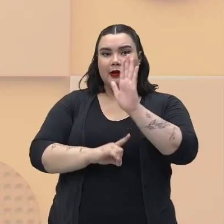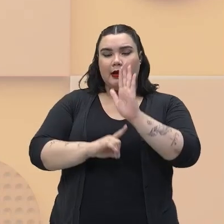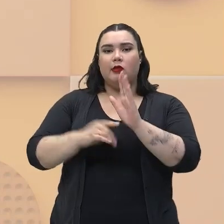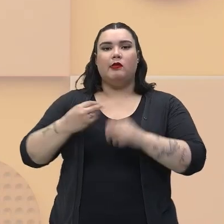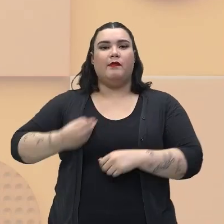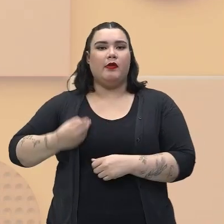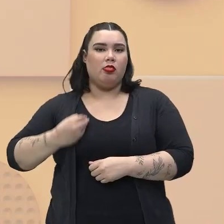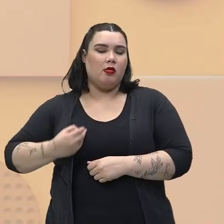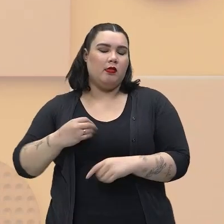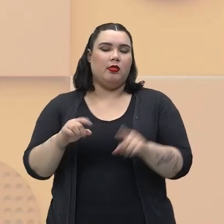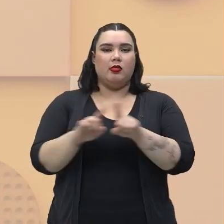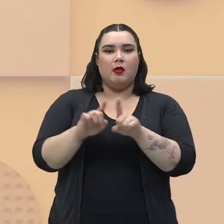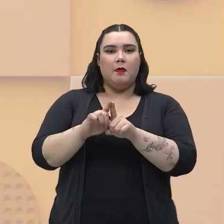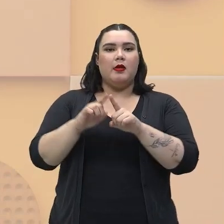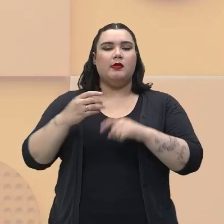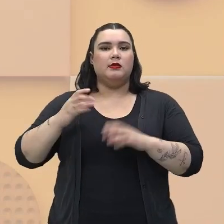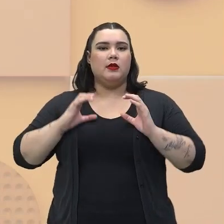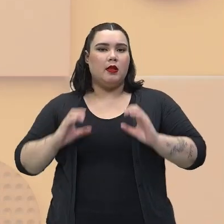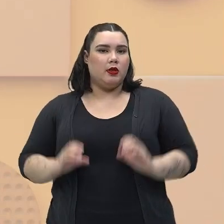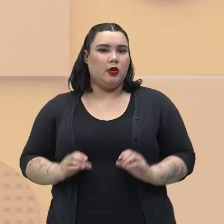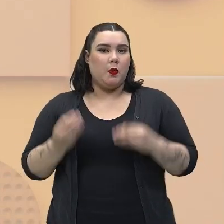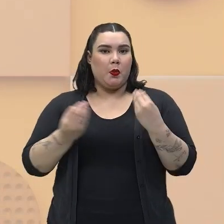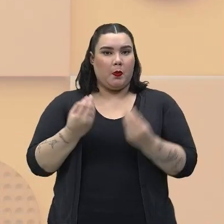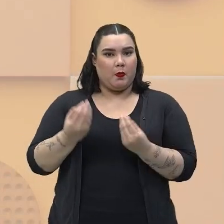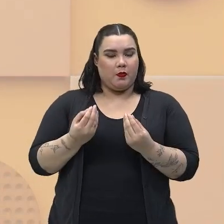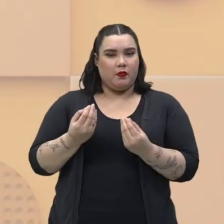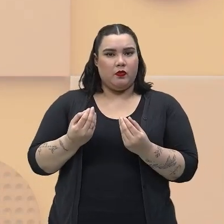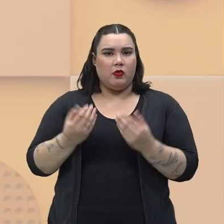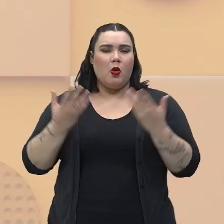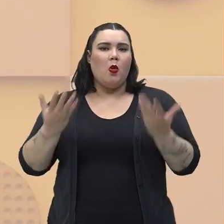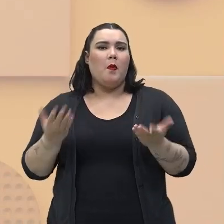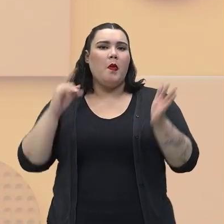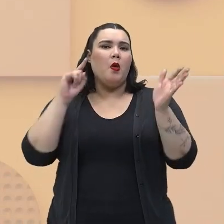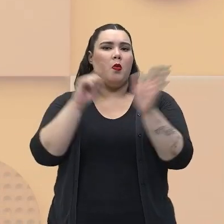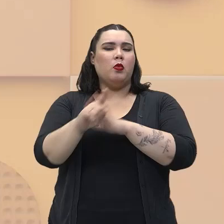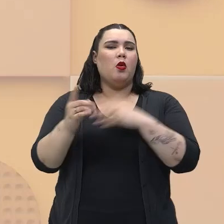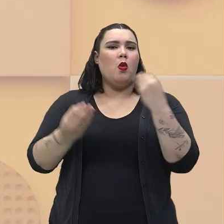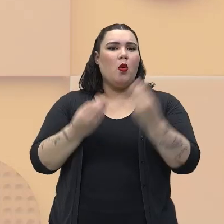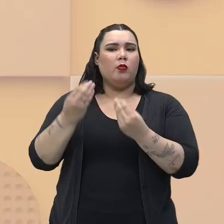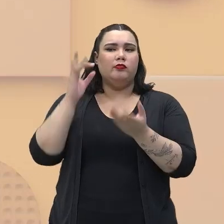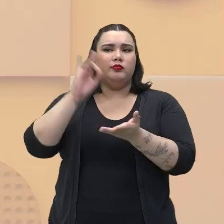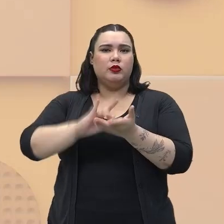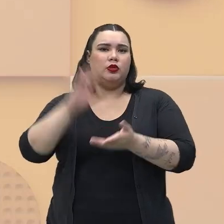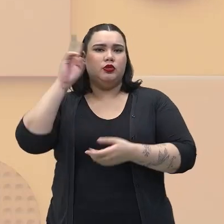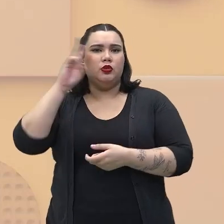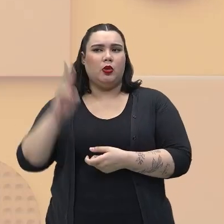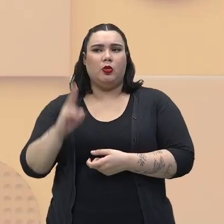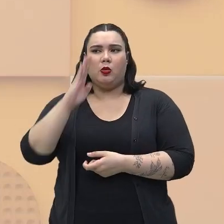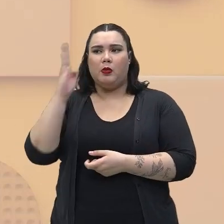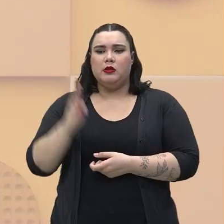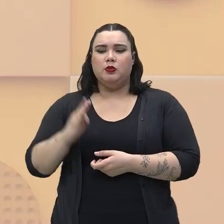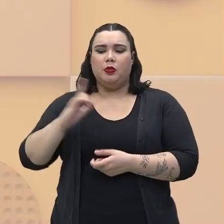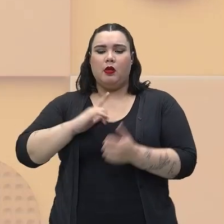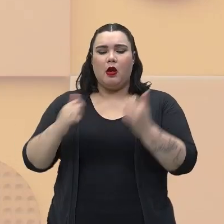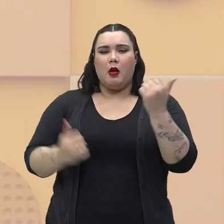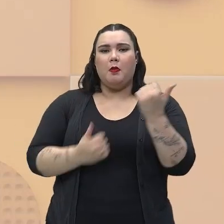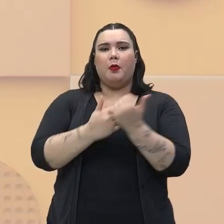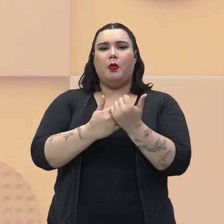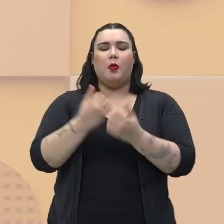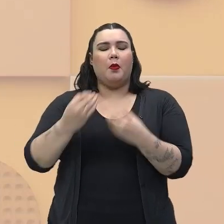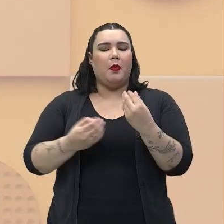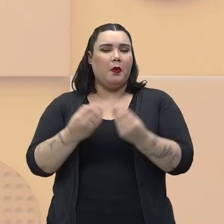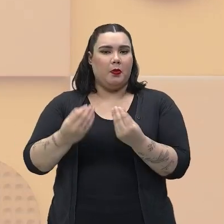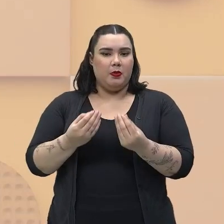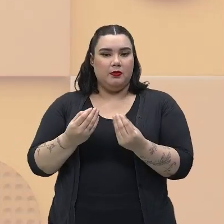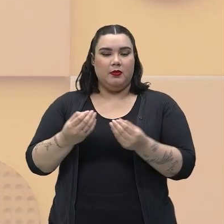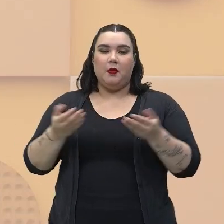será que a história do Brasil, de fato, interveio com todas essas questões? Como foi que isso se desenvolveu ao longo da nossa história?